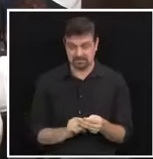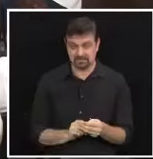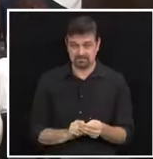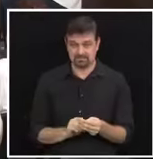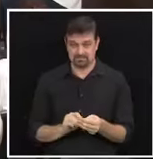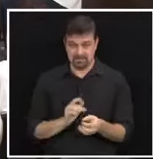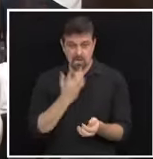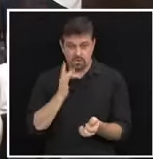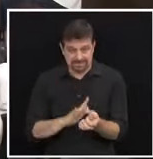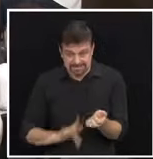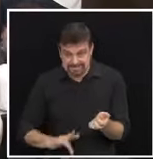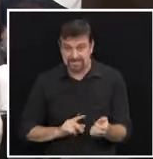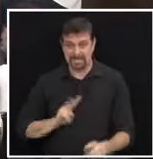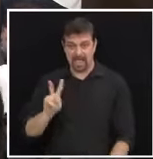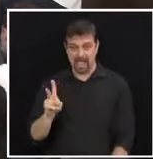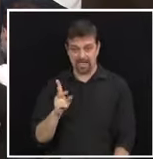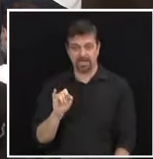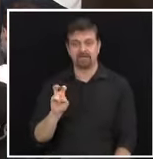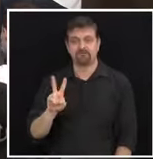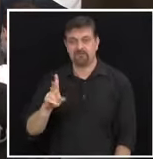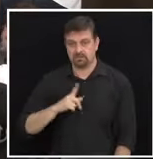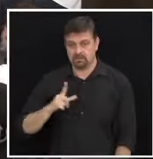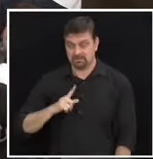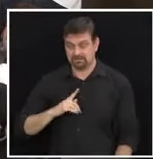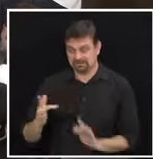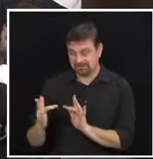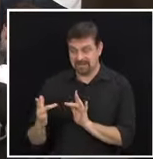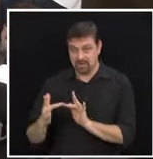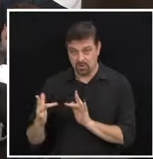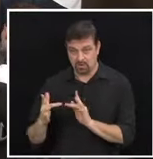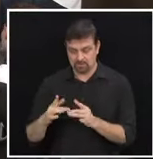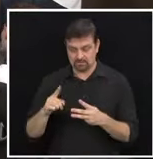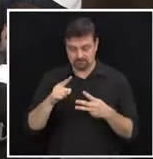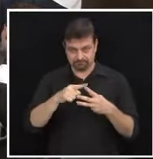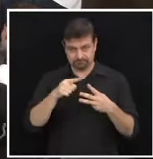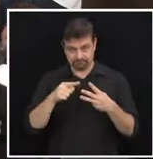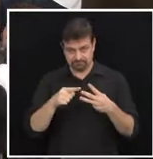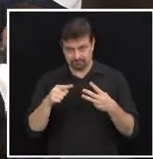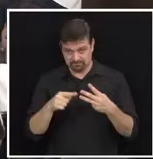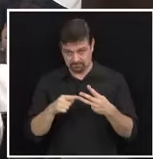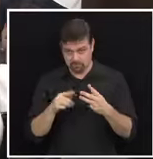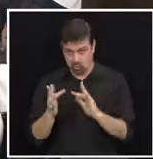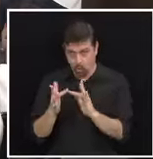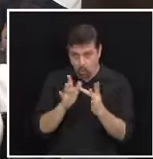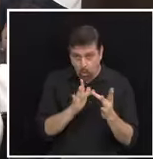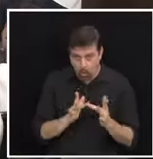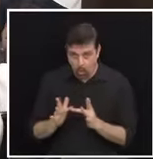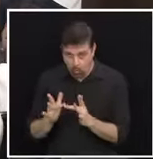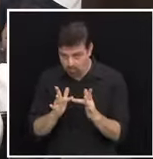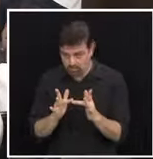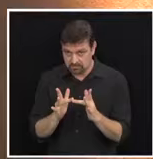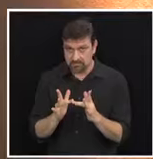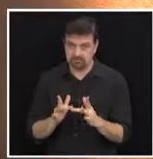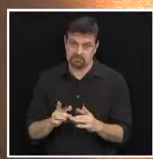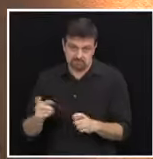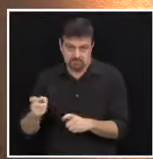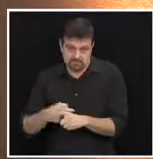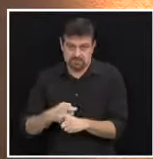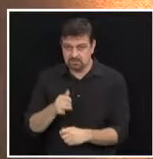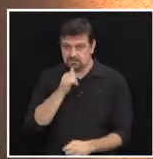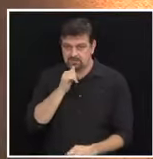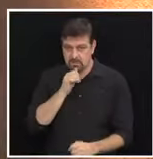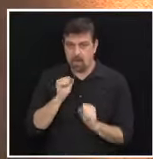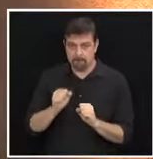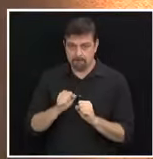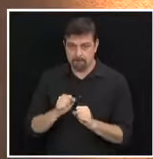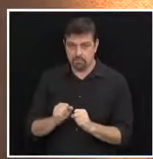grande concentração do vírus. Então, se você tiver contato com esses fluidos corporais e contato íntimo, você pode